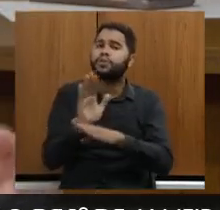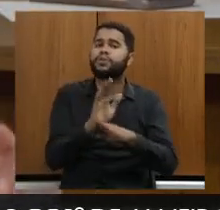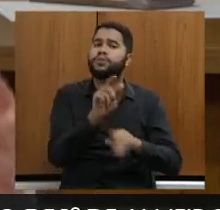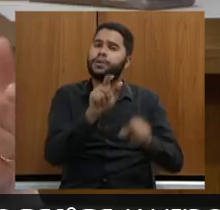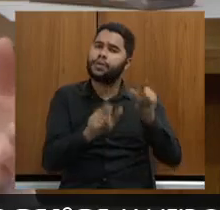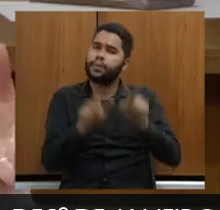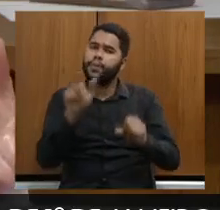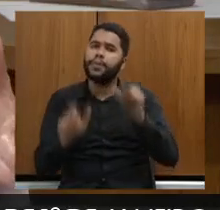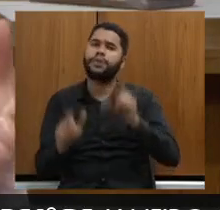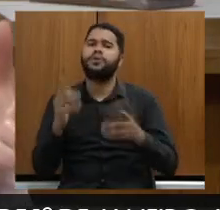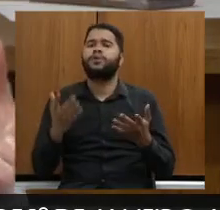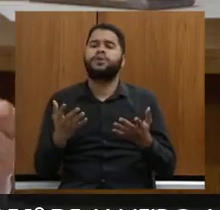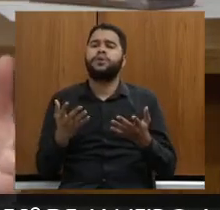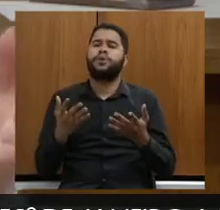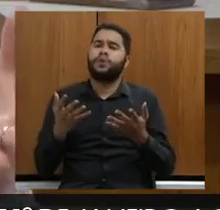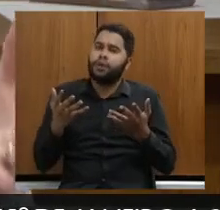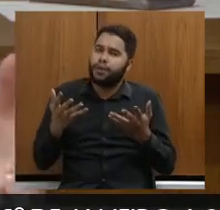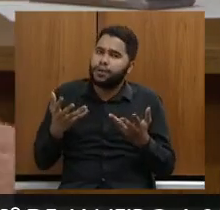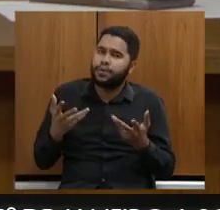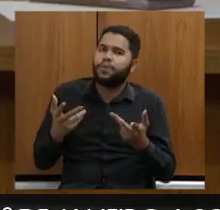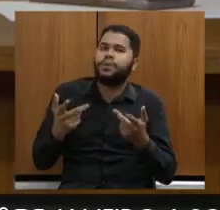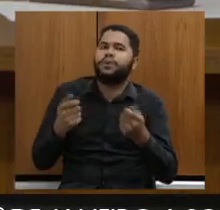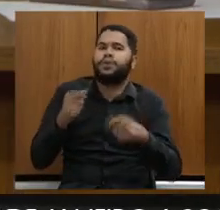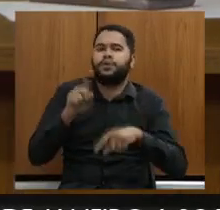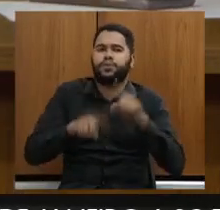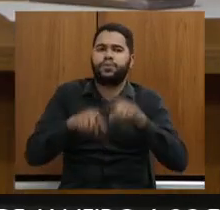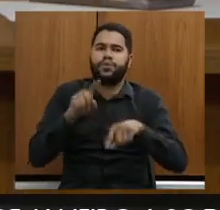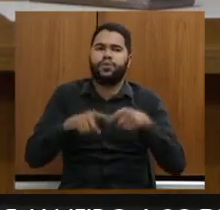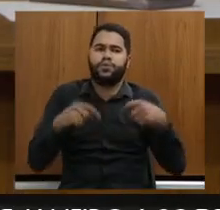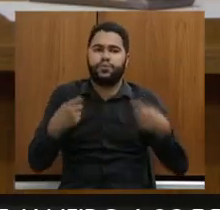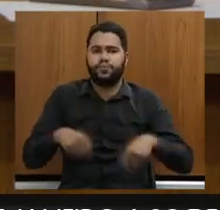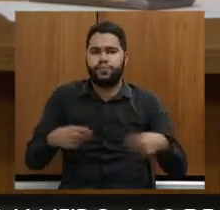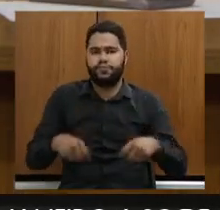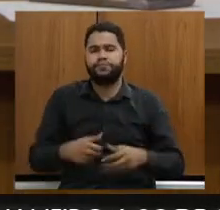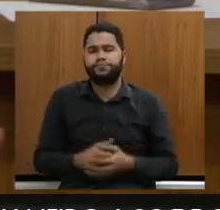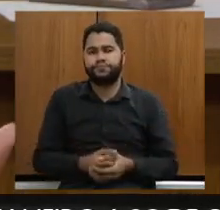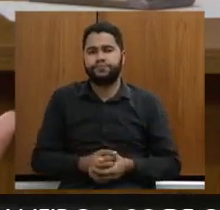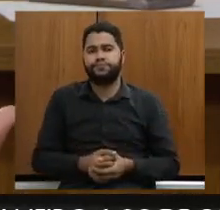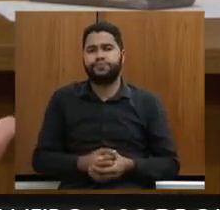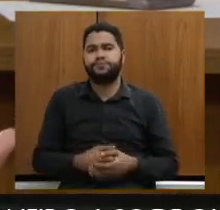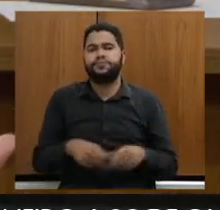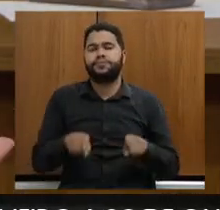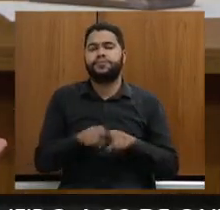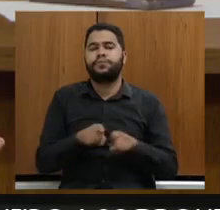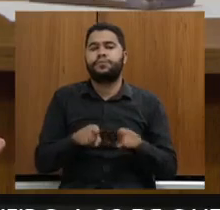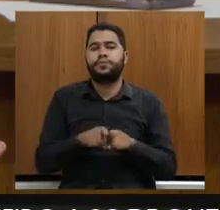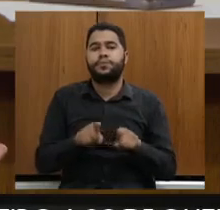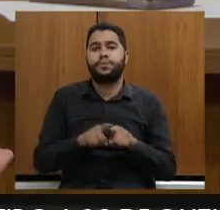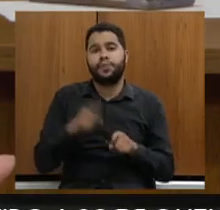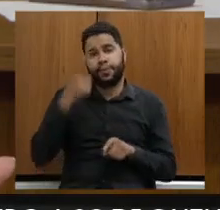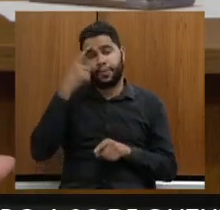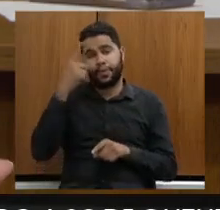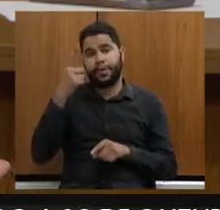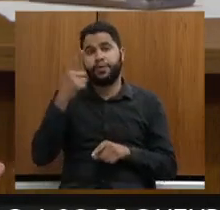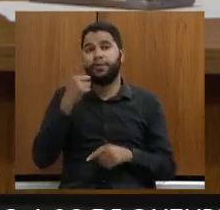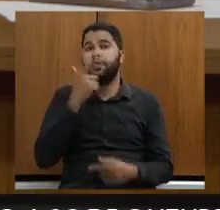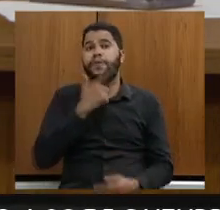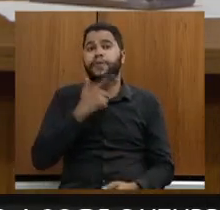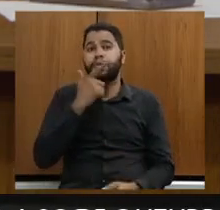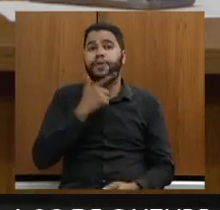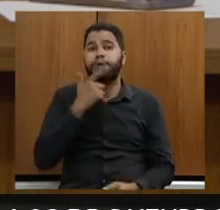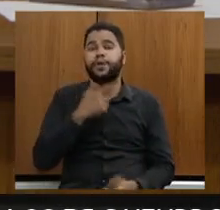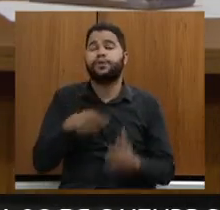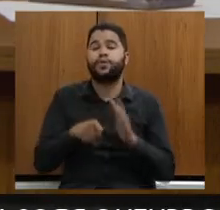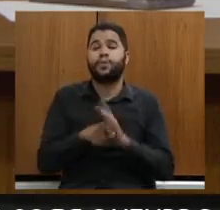o produtor atingir a qualidade que o produto precisa para ser aprovado e além do que Considerando o que se esqueçam